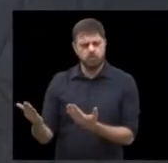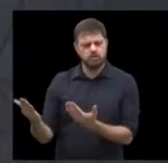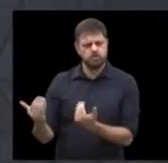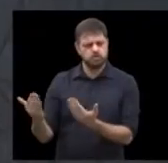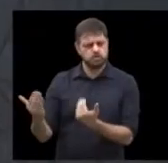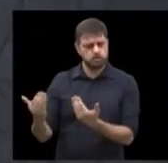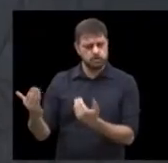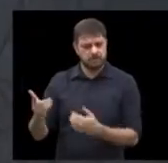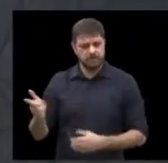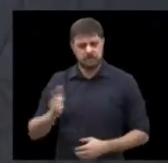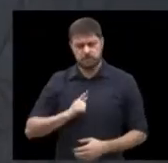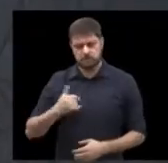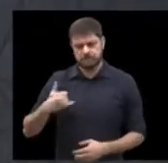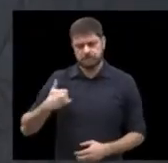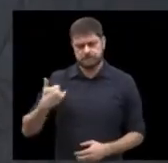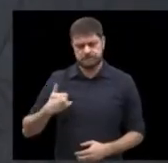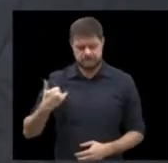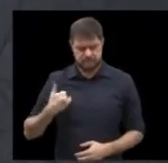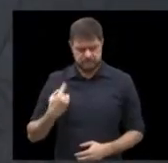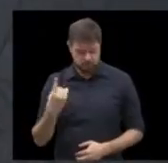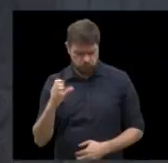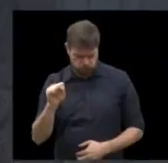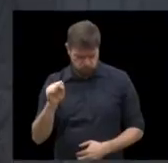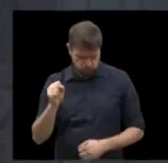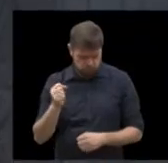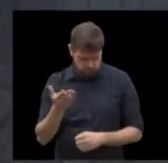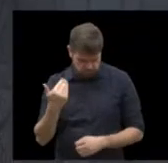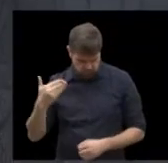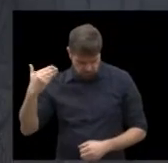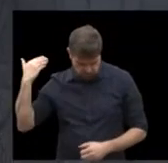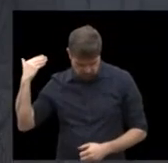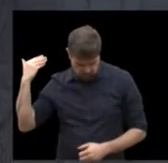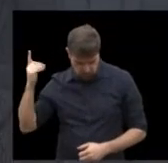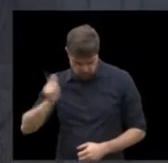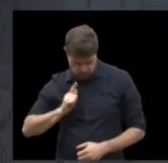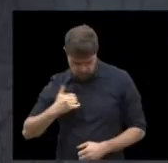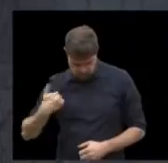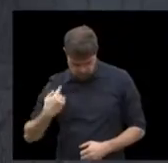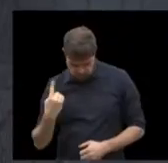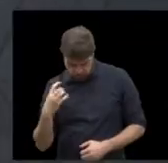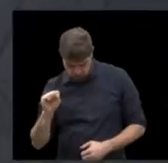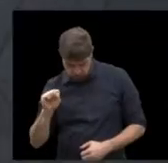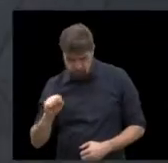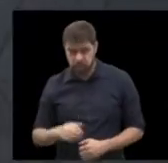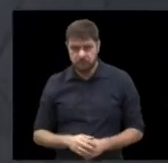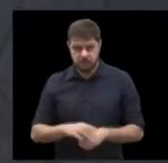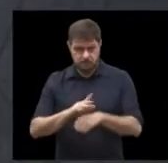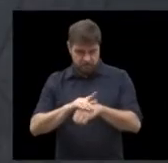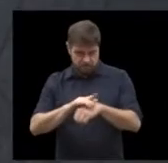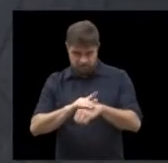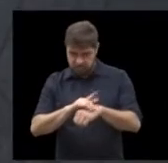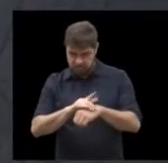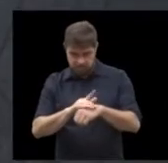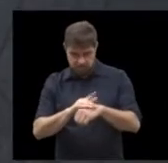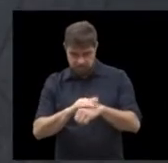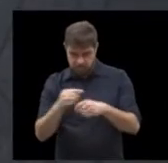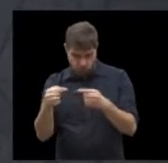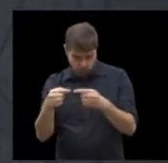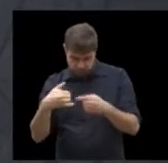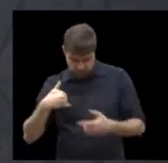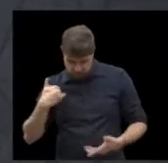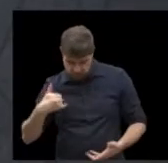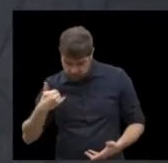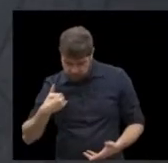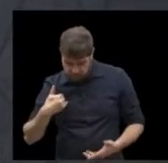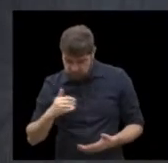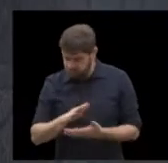seu, Sim. que tinha 18, tem, né? Na época tinha 17 para 18 anos. Essa doença não tem idade. Não